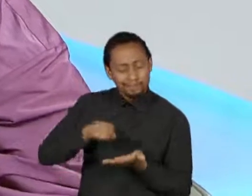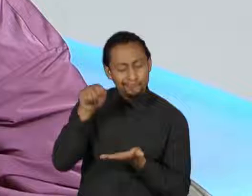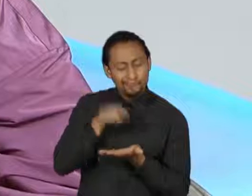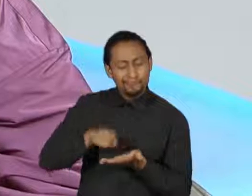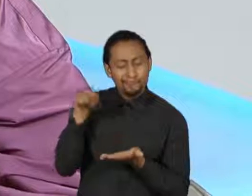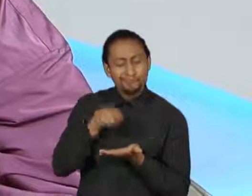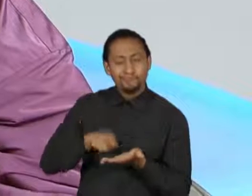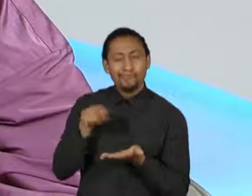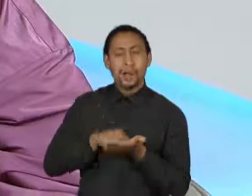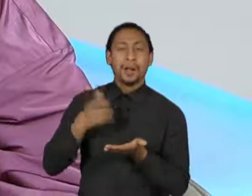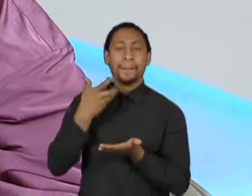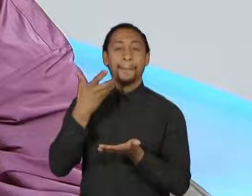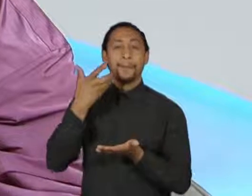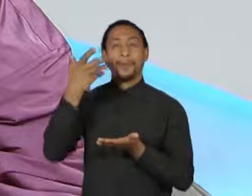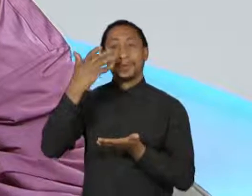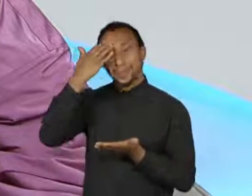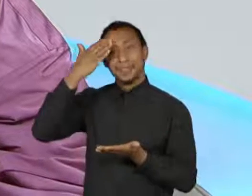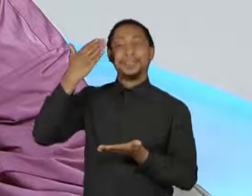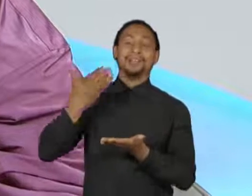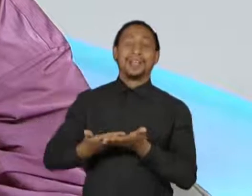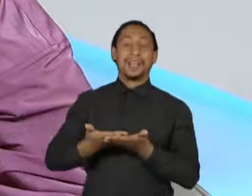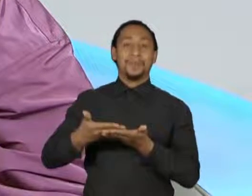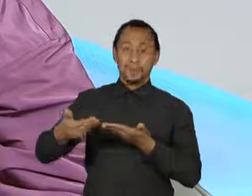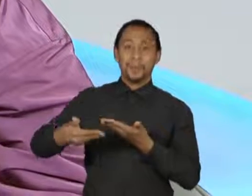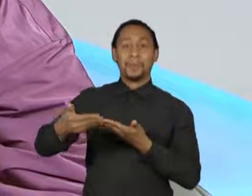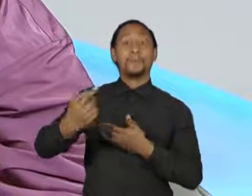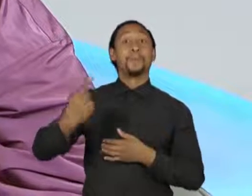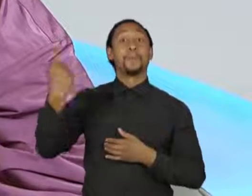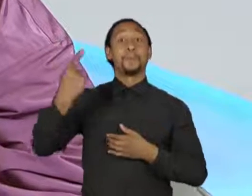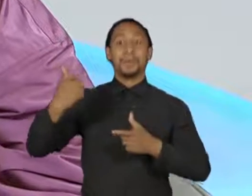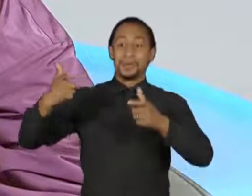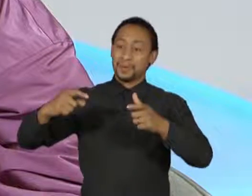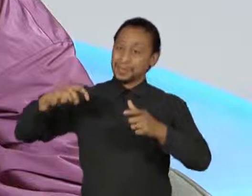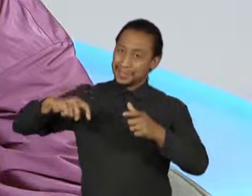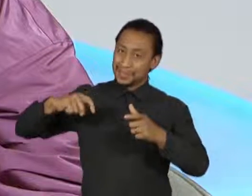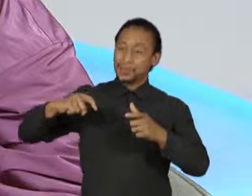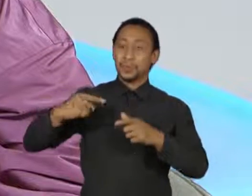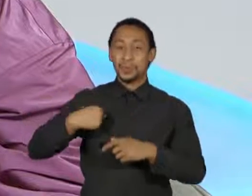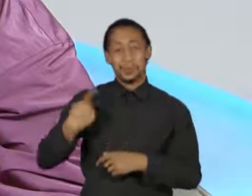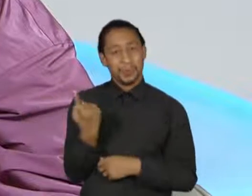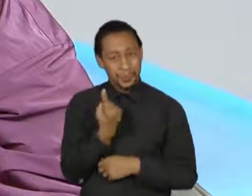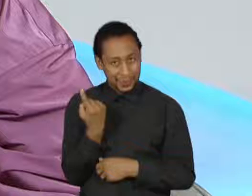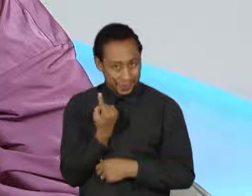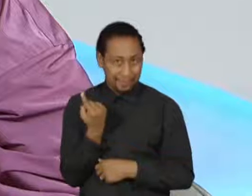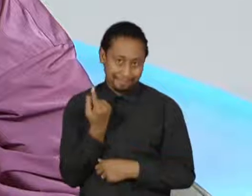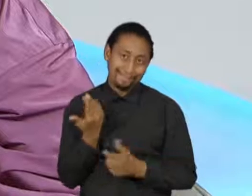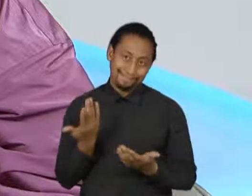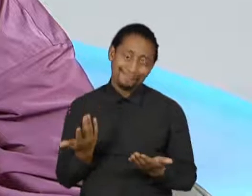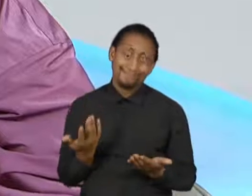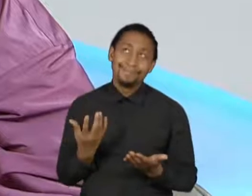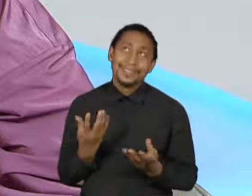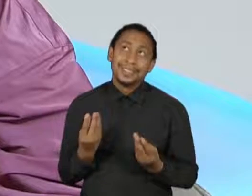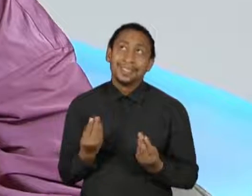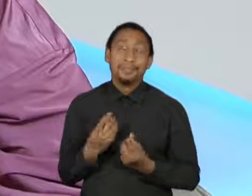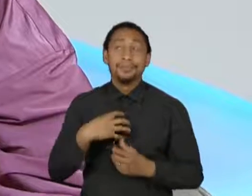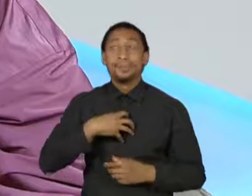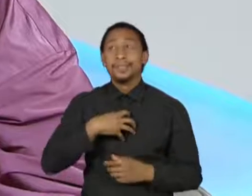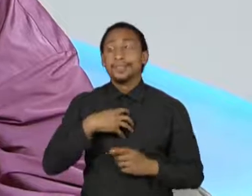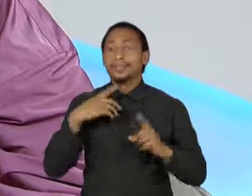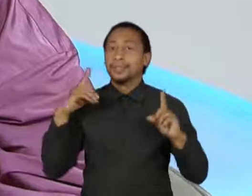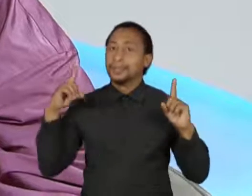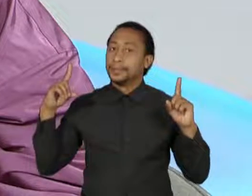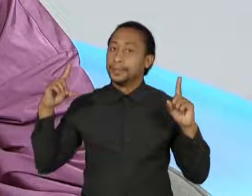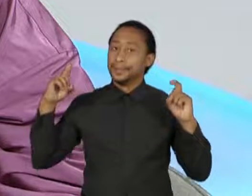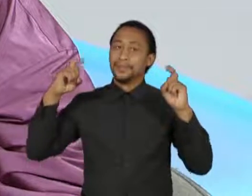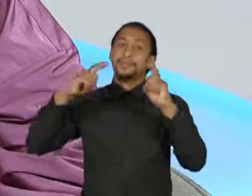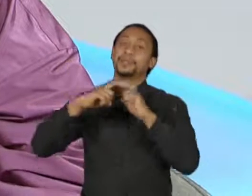entender esse disco como um trabalho que seria o meu primeiro disco, de um jeito muito difícil, assim. Acho que